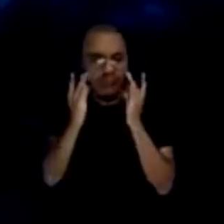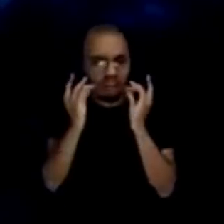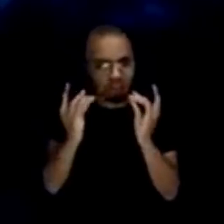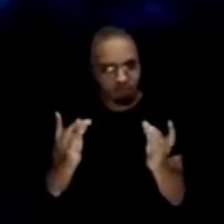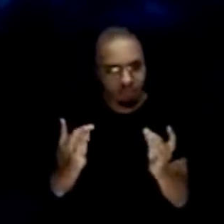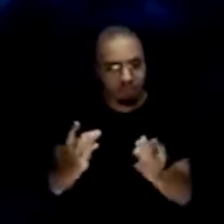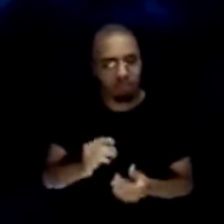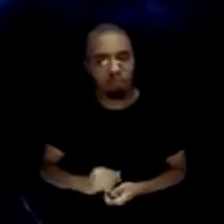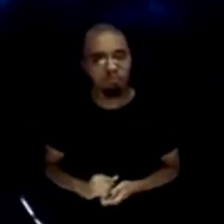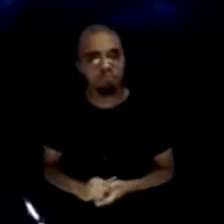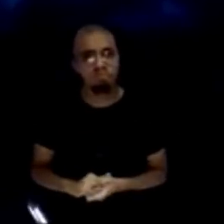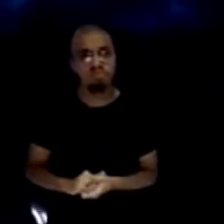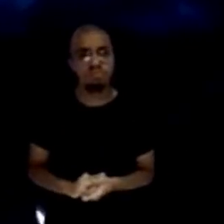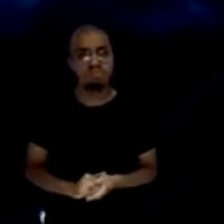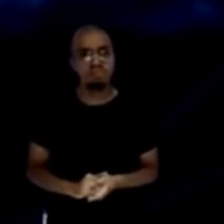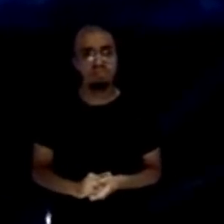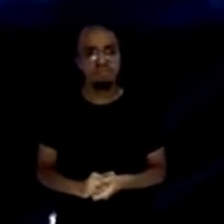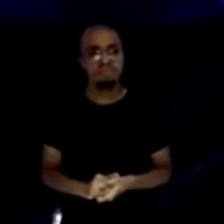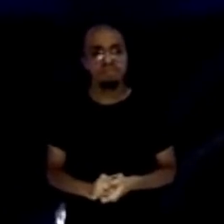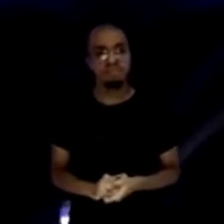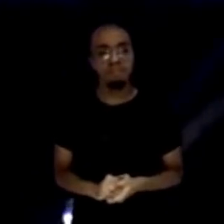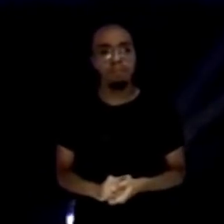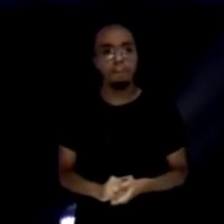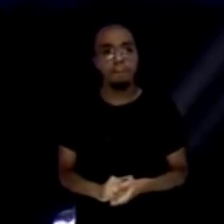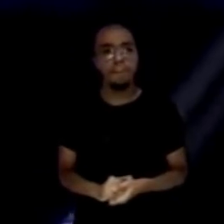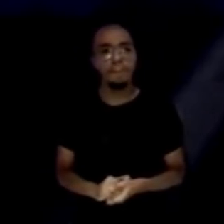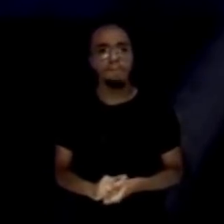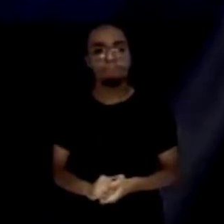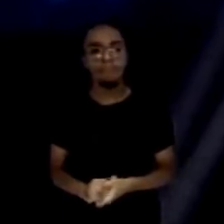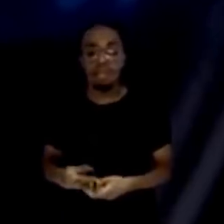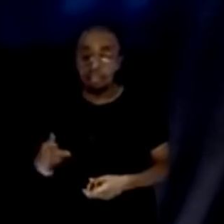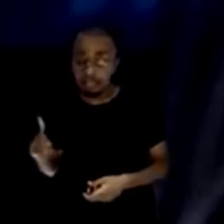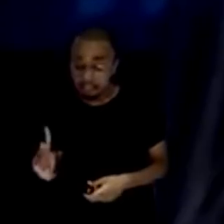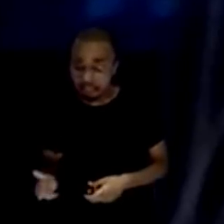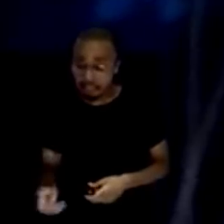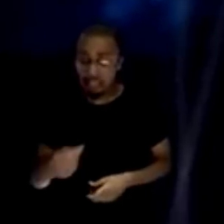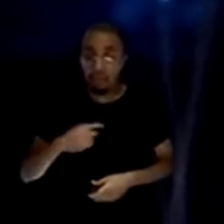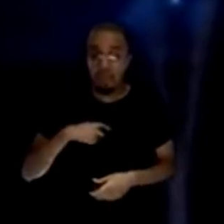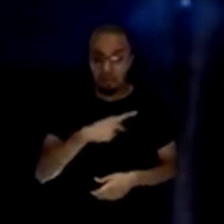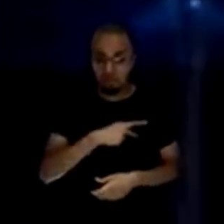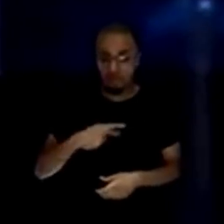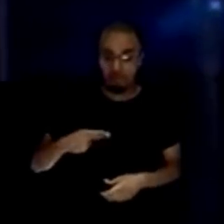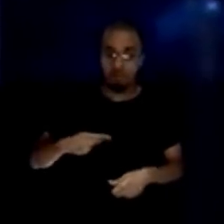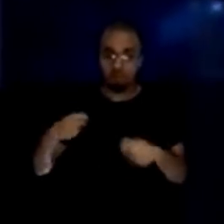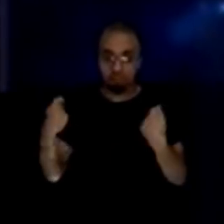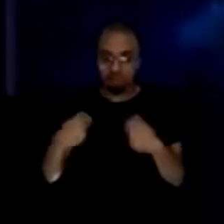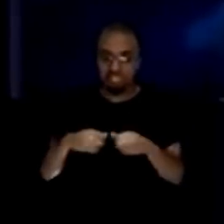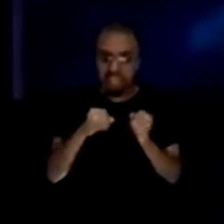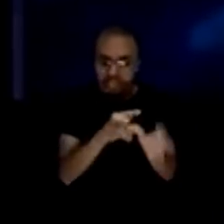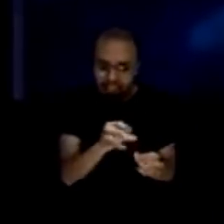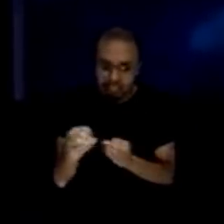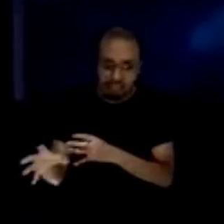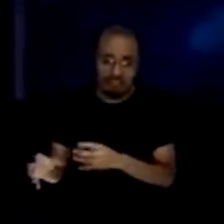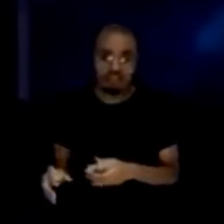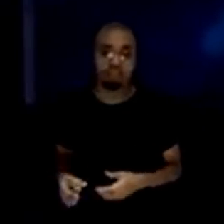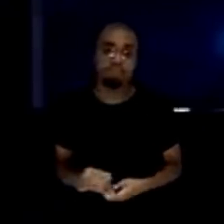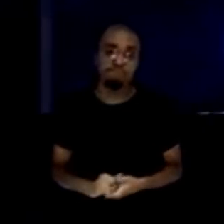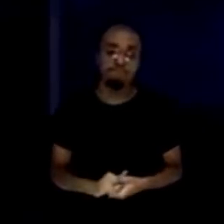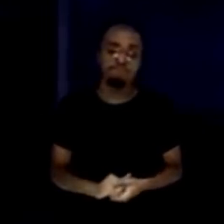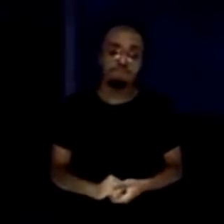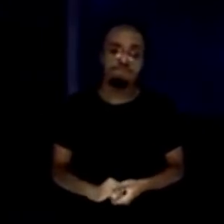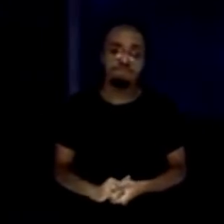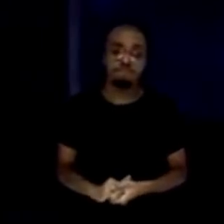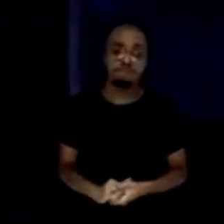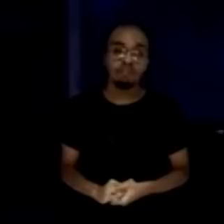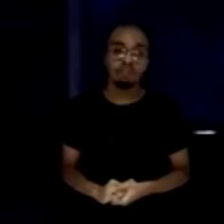Presta atenção. Eu preciso sempre ensinar isso, porque a gente tem uma audiência rotativa. Gente que chega a